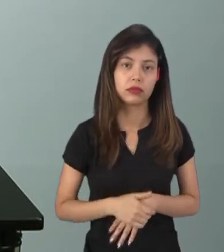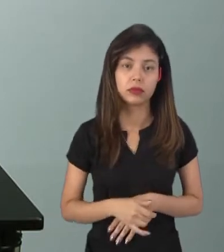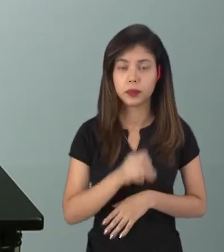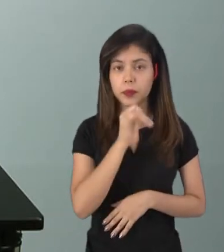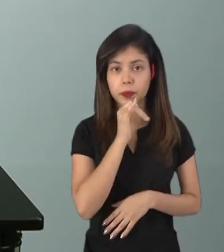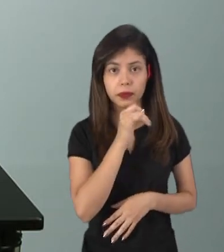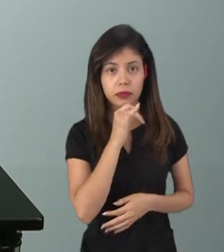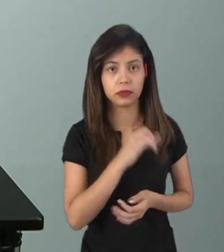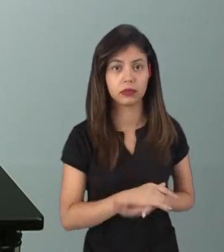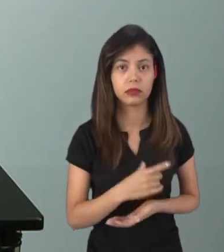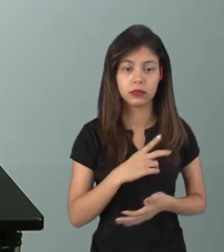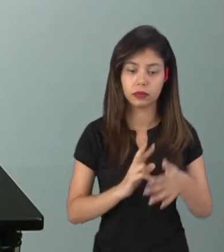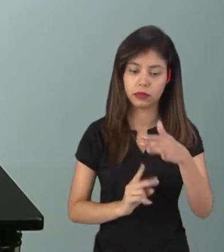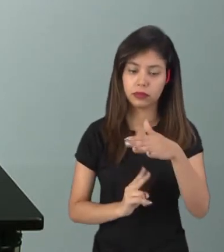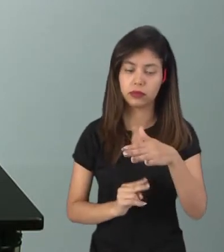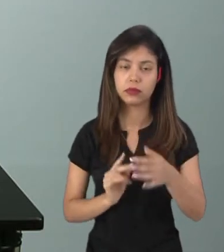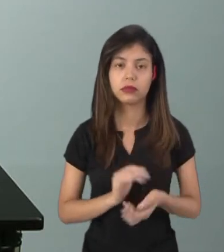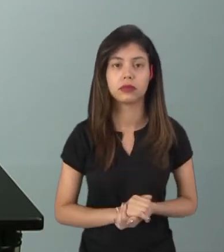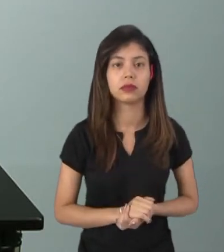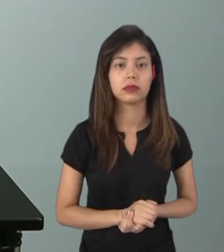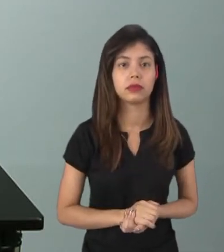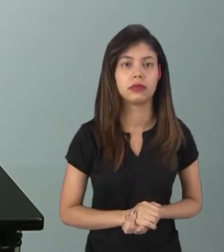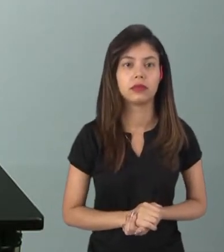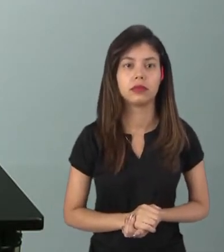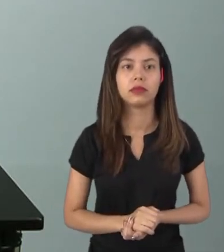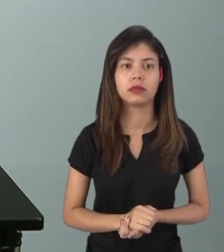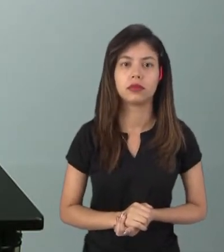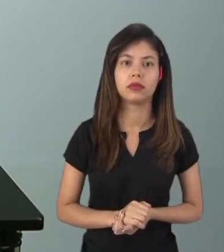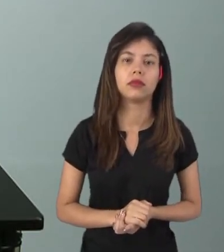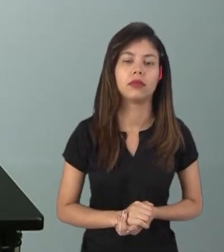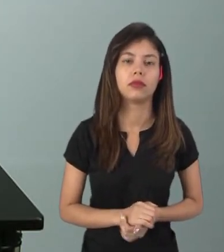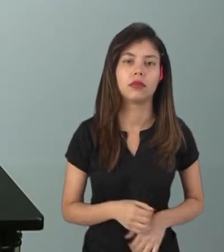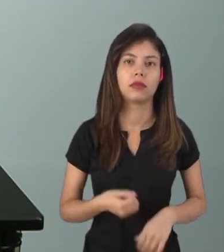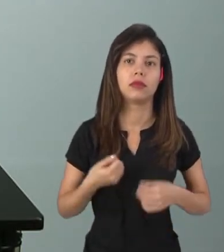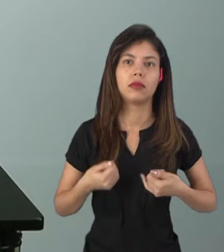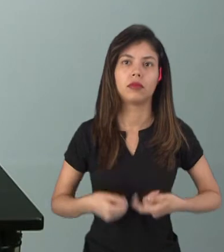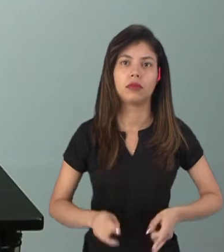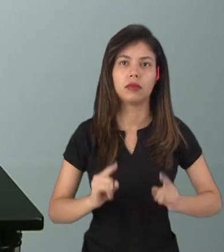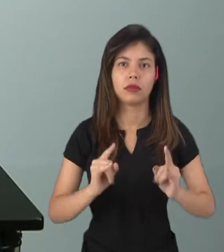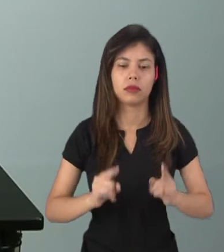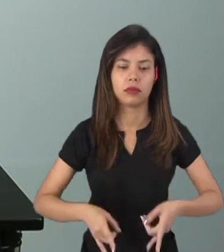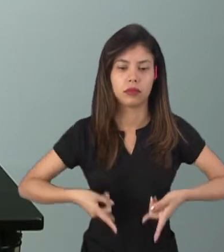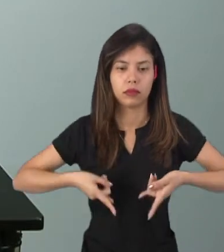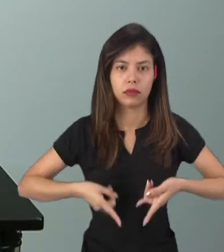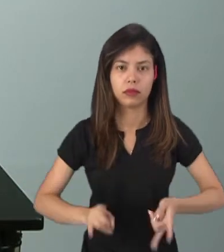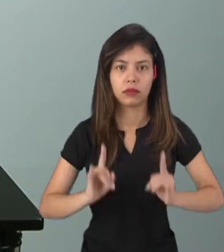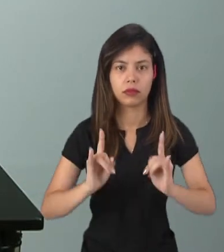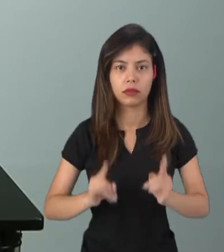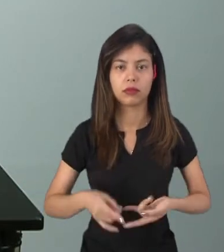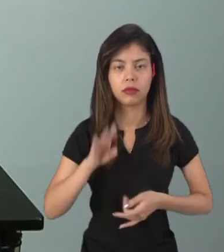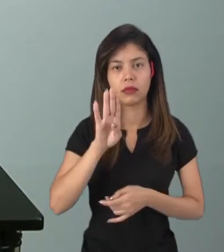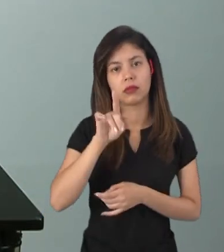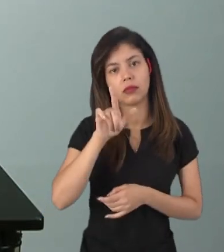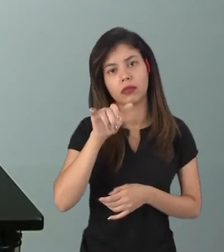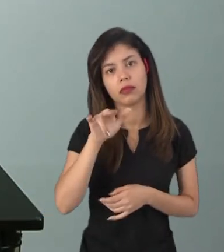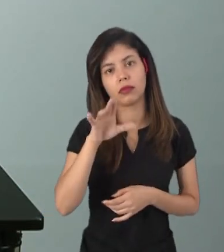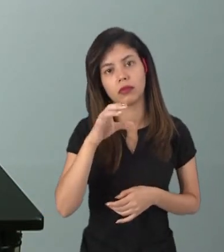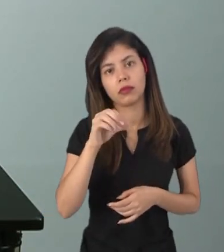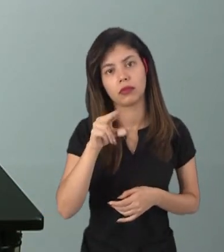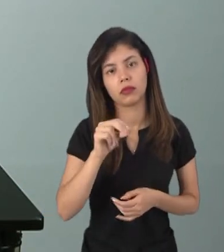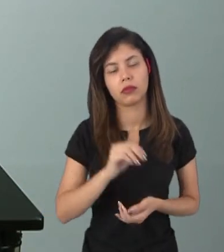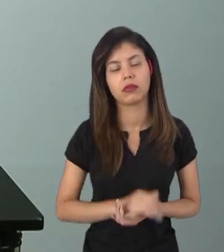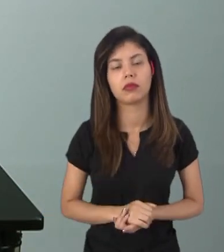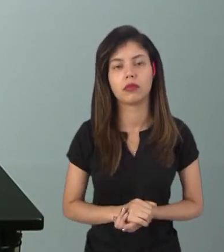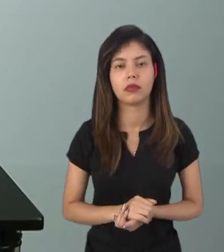numa praça onde tem um playground, né, aqueles balanços, enfim, aí vai chegar